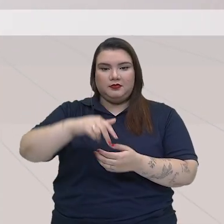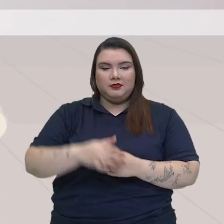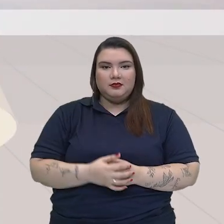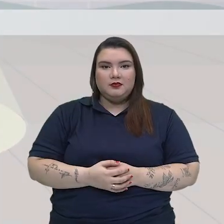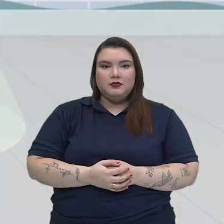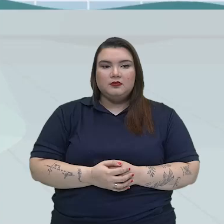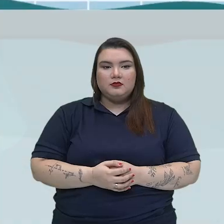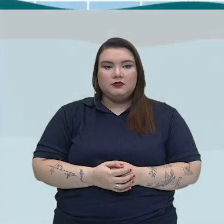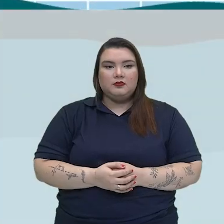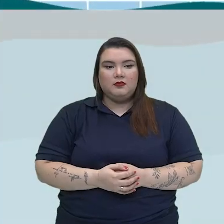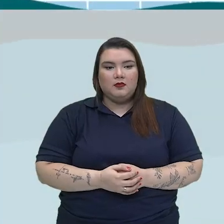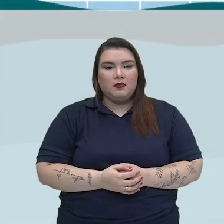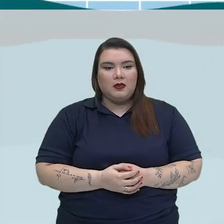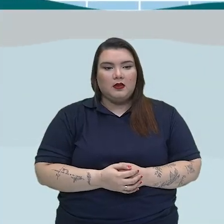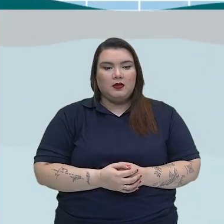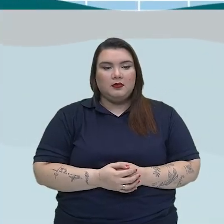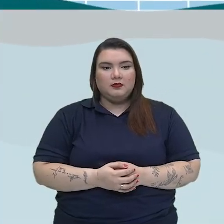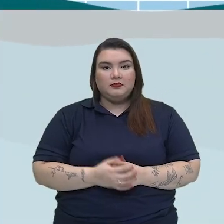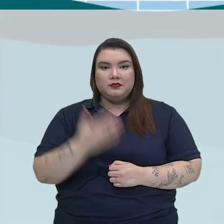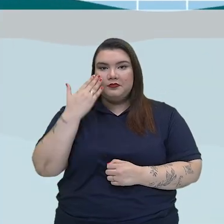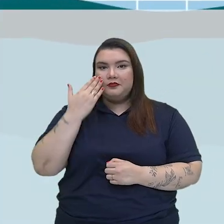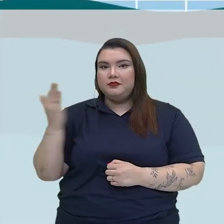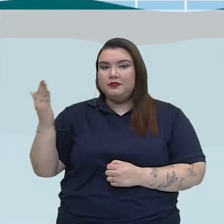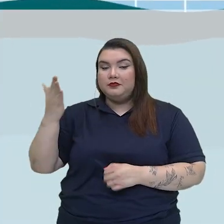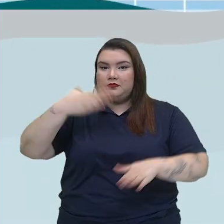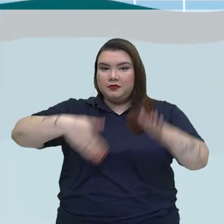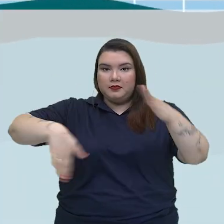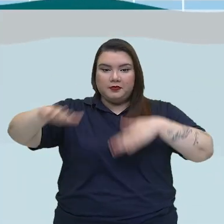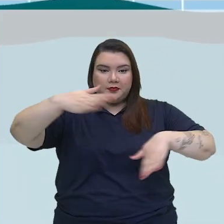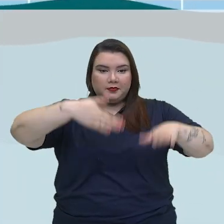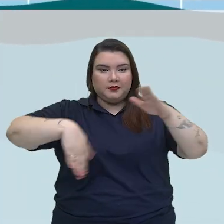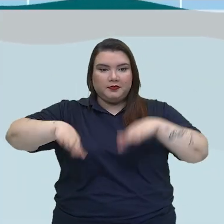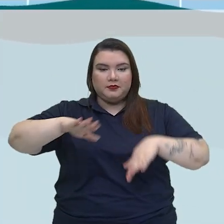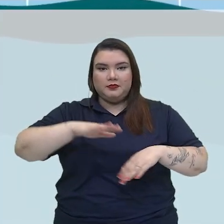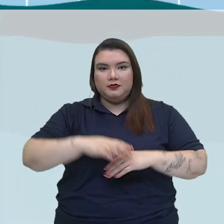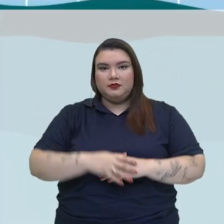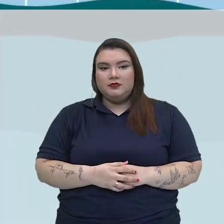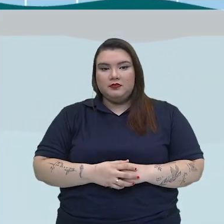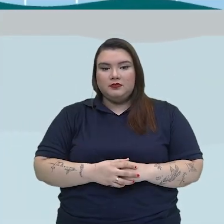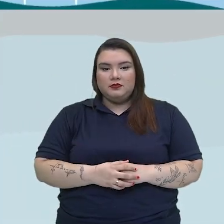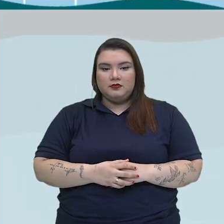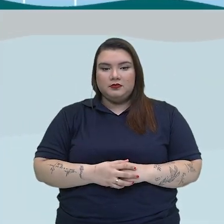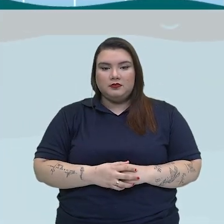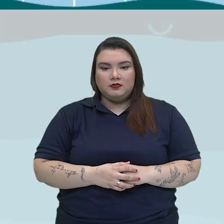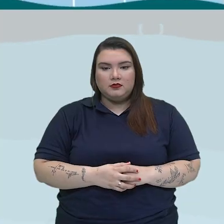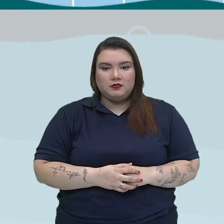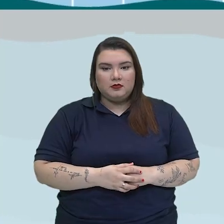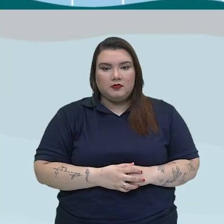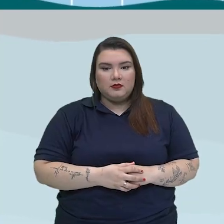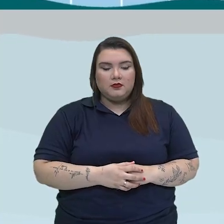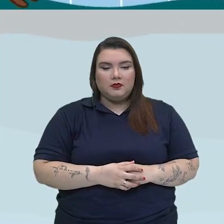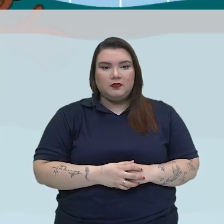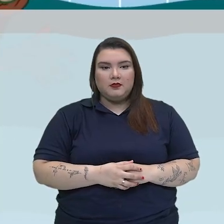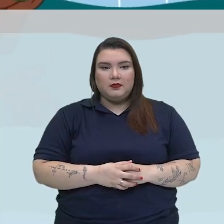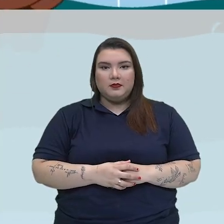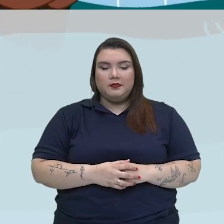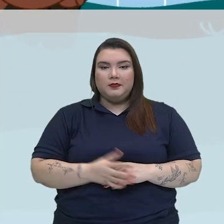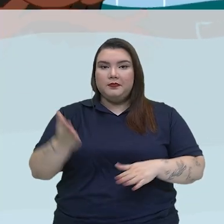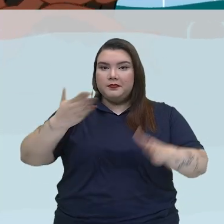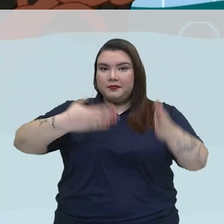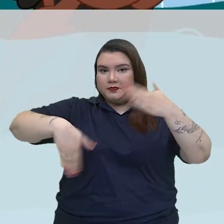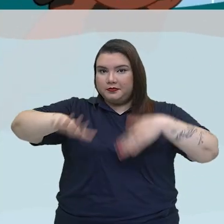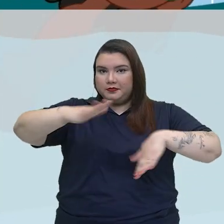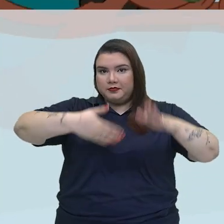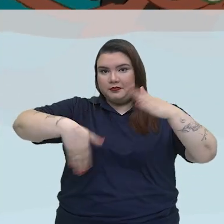dançar. To swim, nadar. To swim, nadar. To